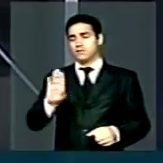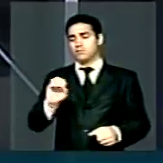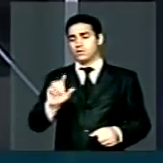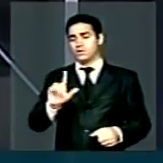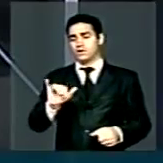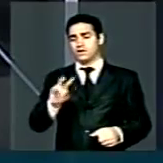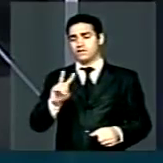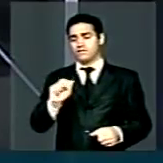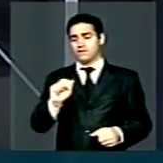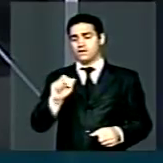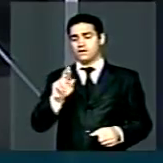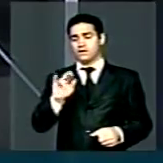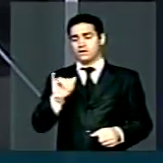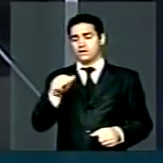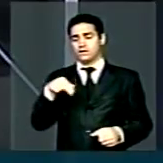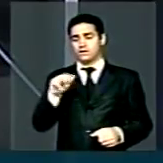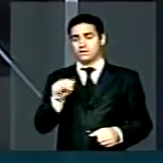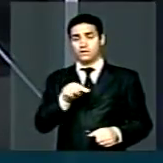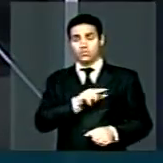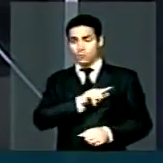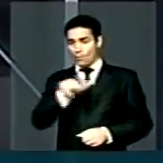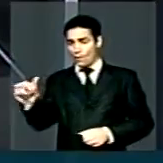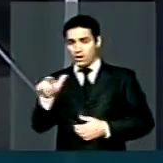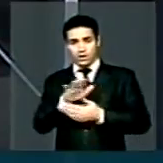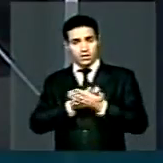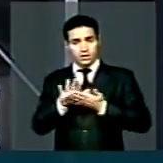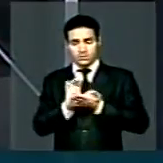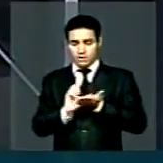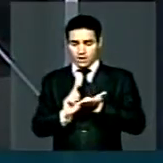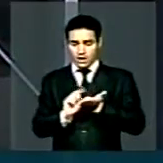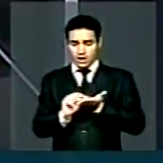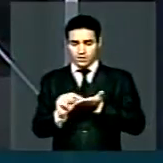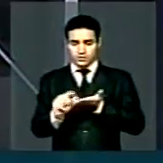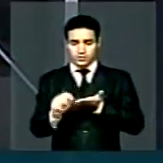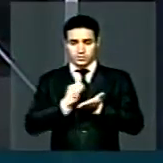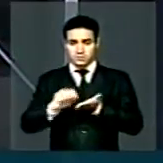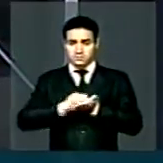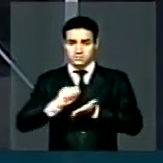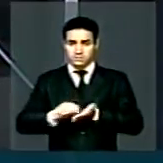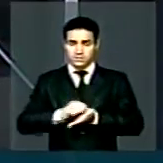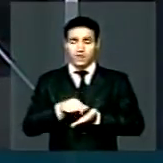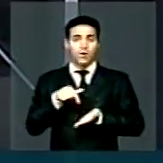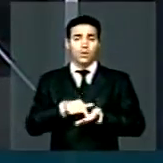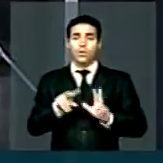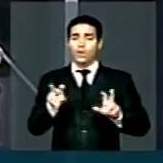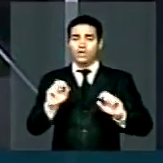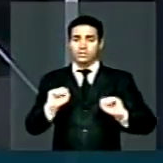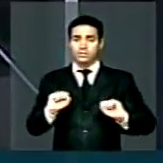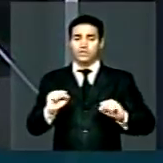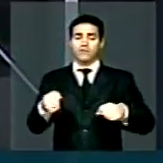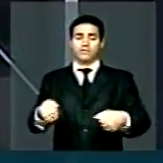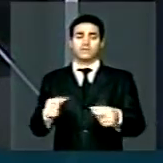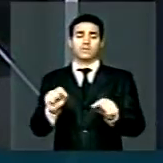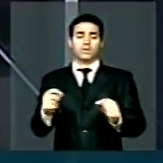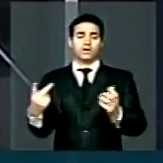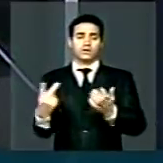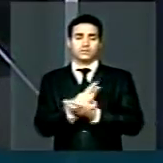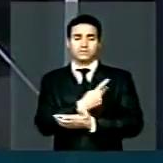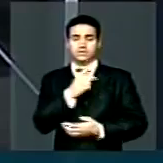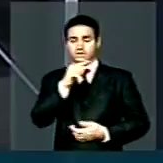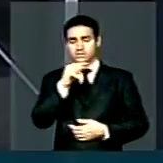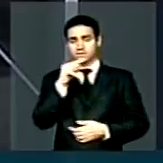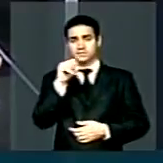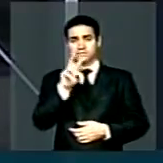tenhamos encontrado um único artigo, um articulista que fosse defender o que se passa na